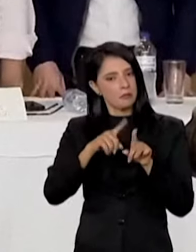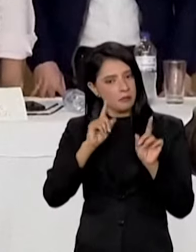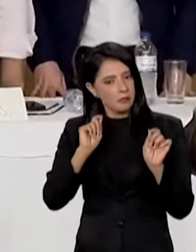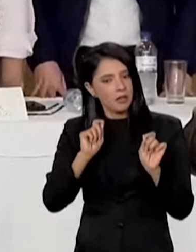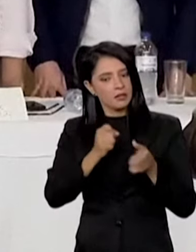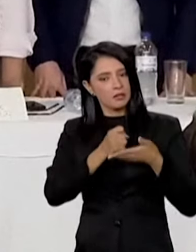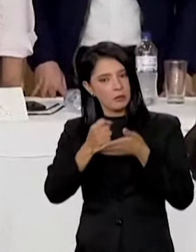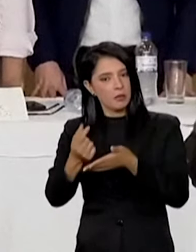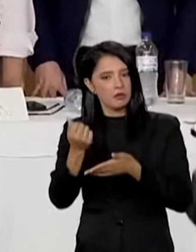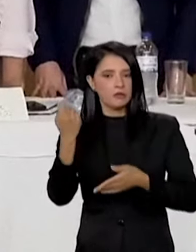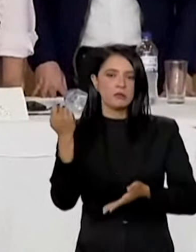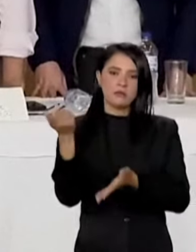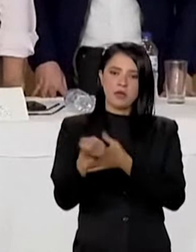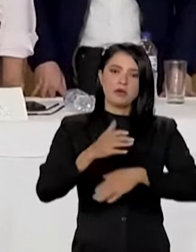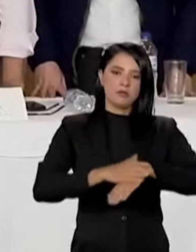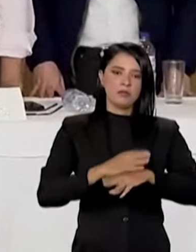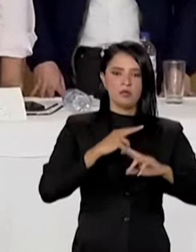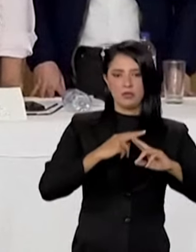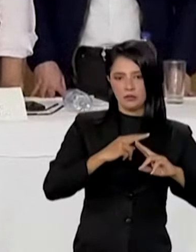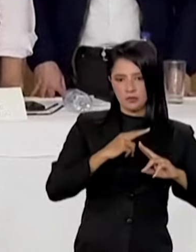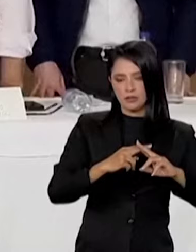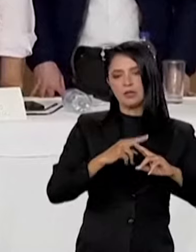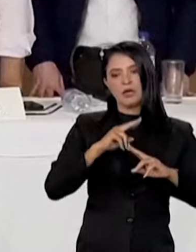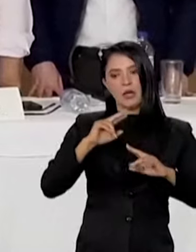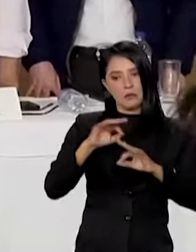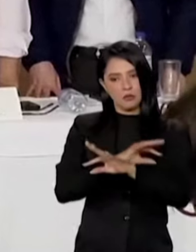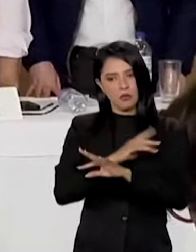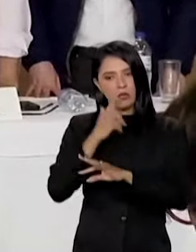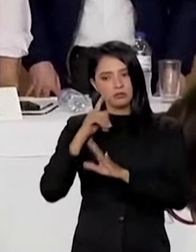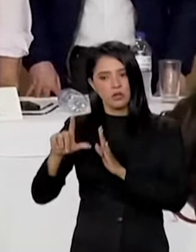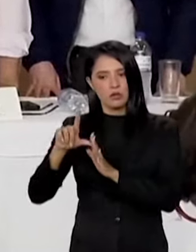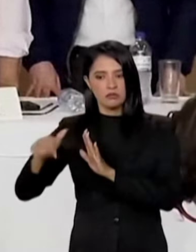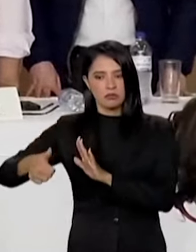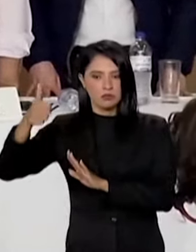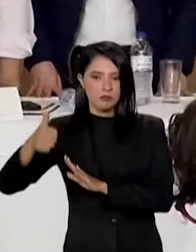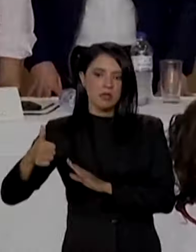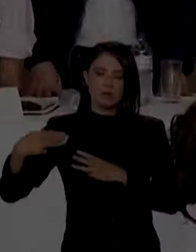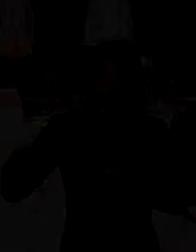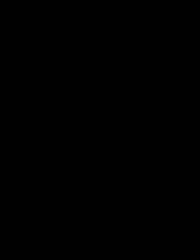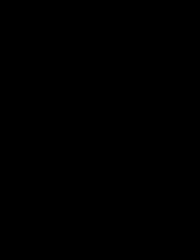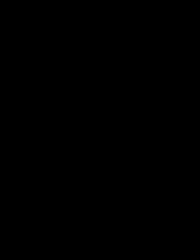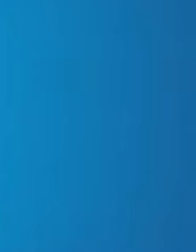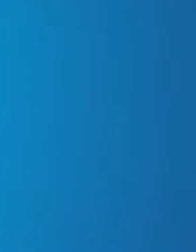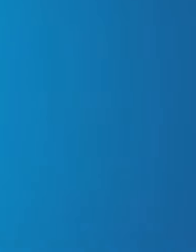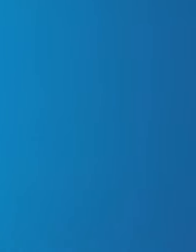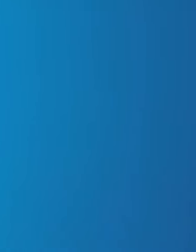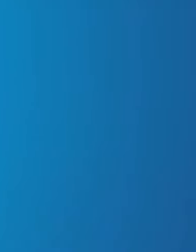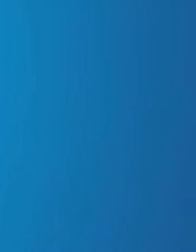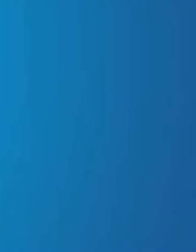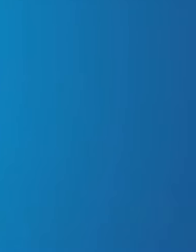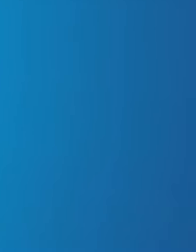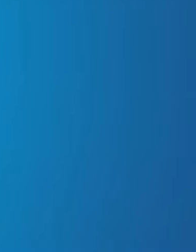dois salários mínimos a 434.000 trabalhadores formais a primeira parcela de 1412 será liberada em julho